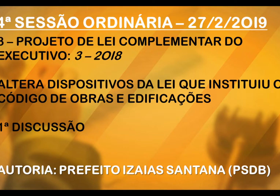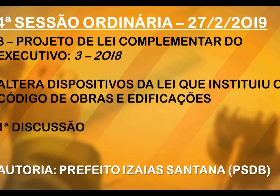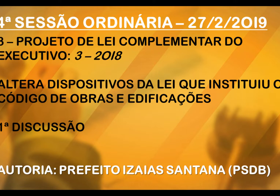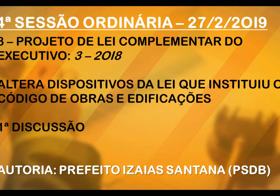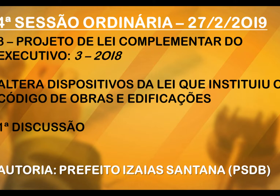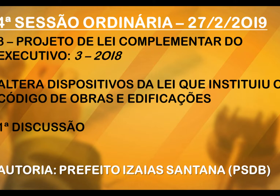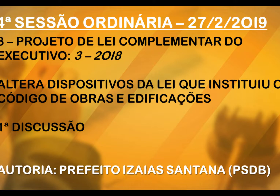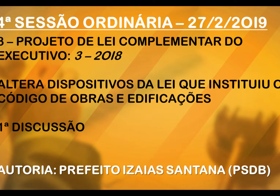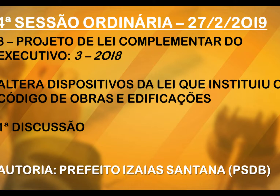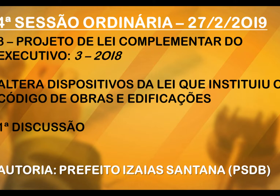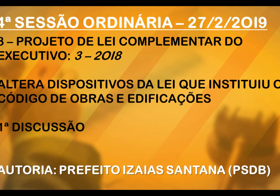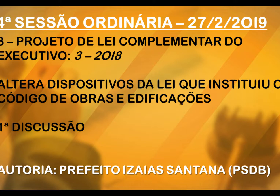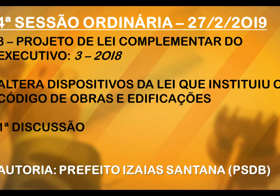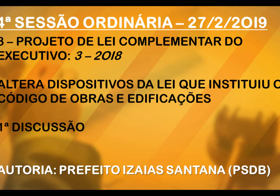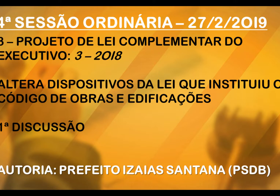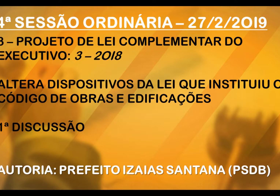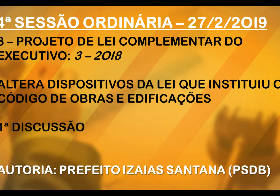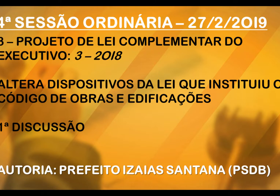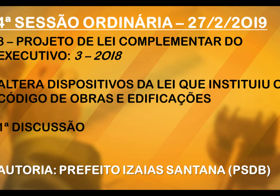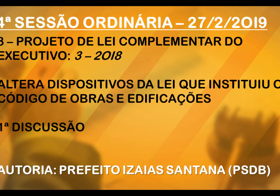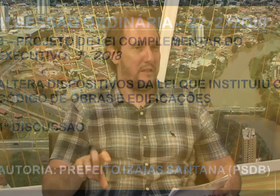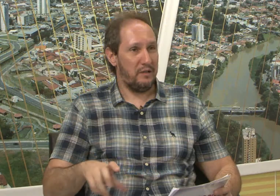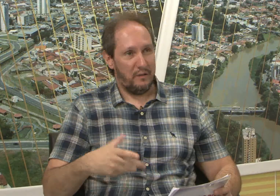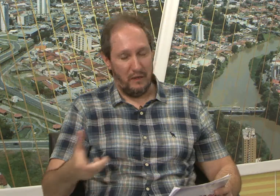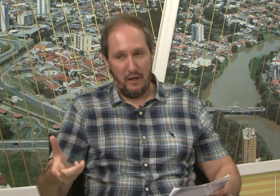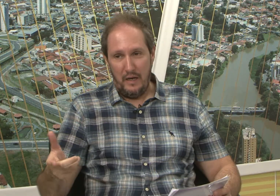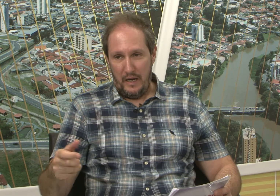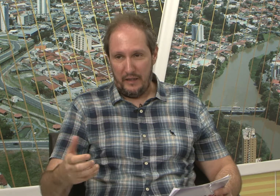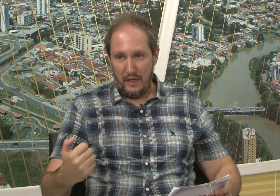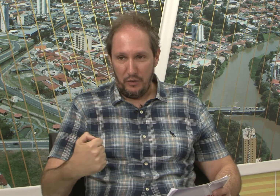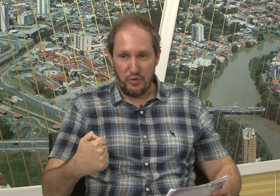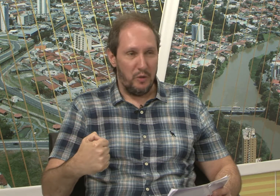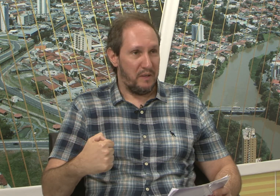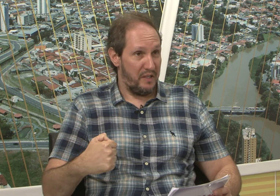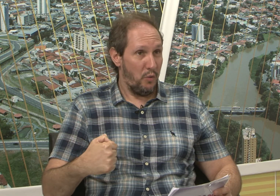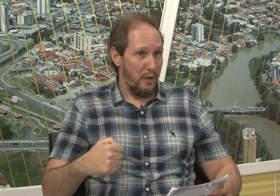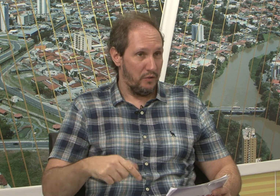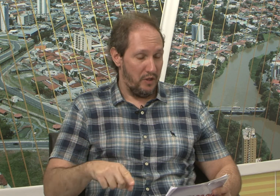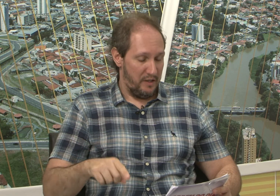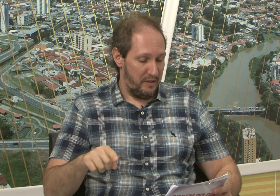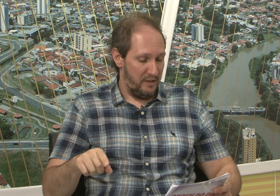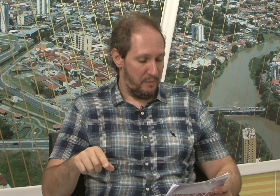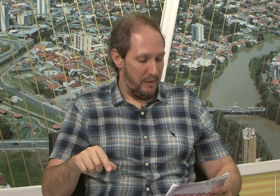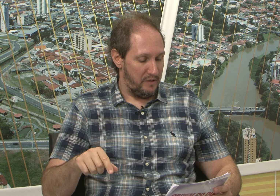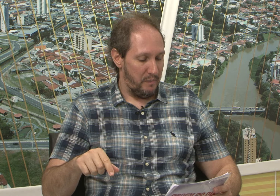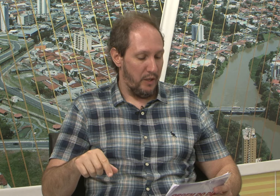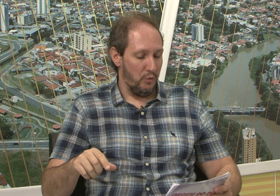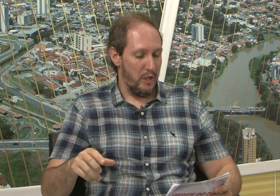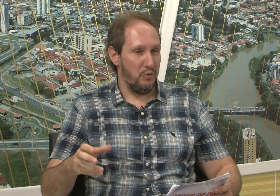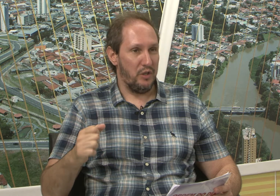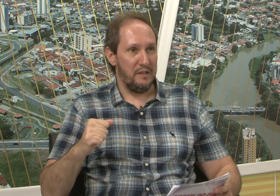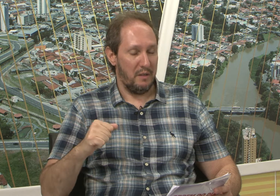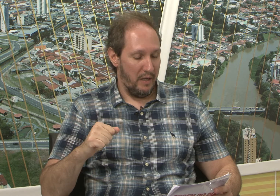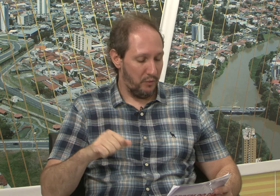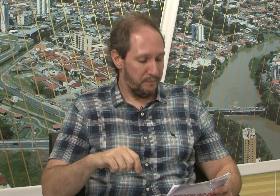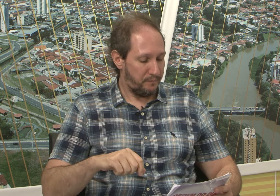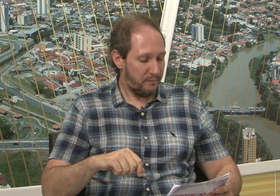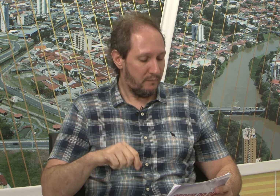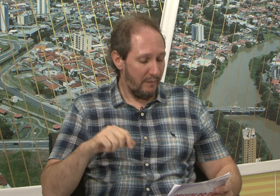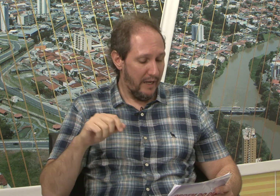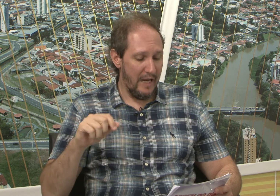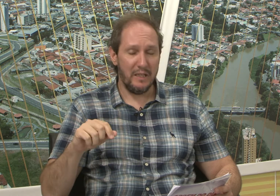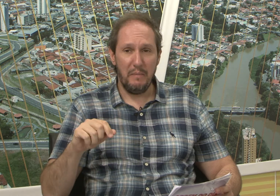no cadastro imobiliário. De hoje está em 10 anos, ele tá reduzindo para 5 anos esse período mínimo de